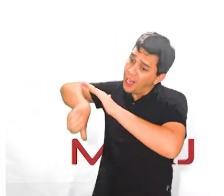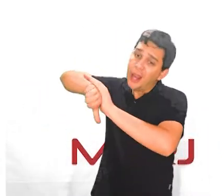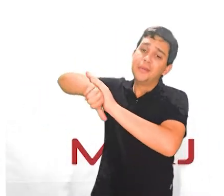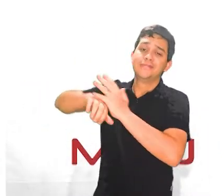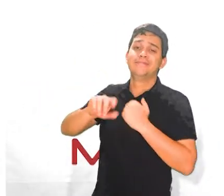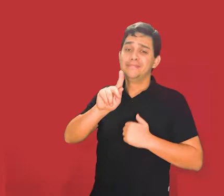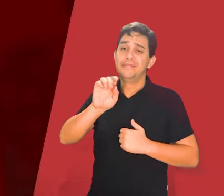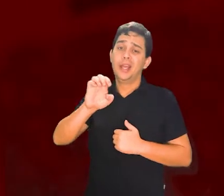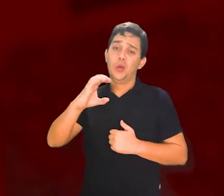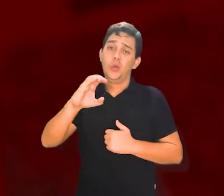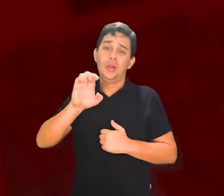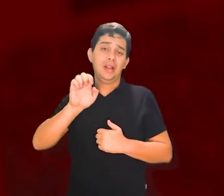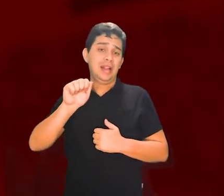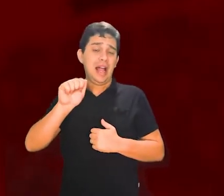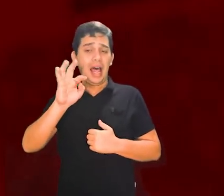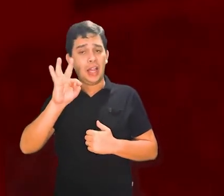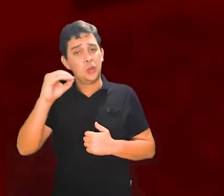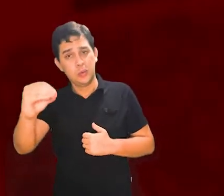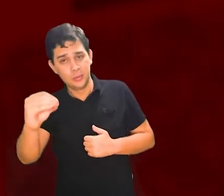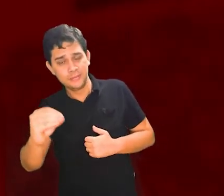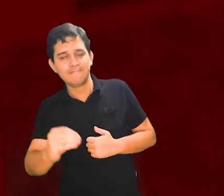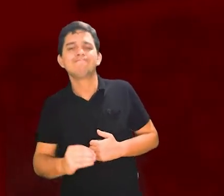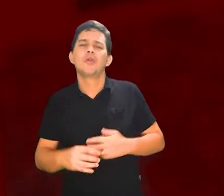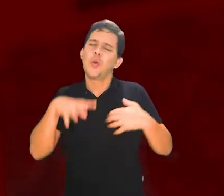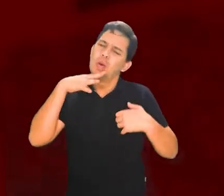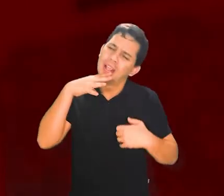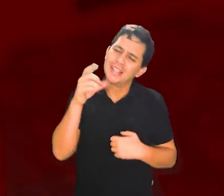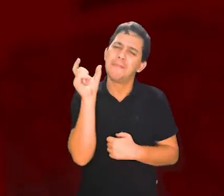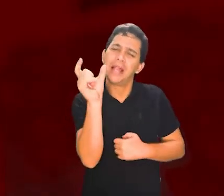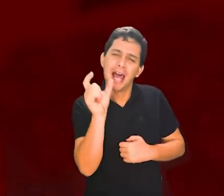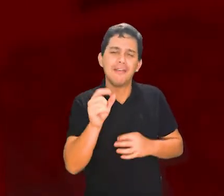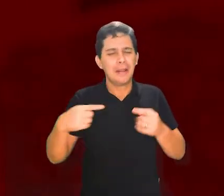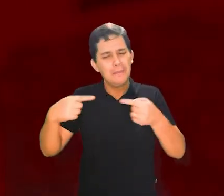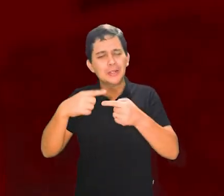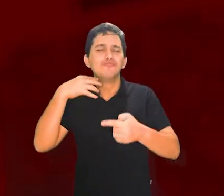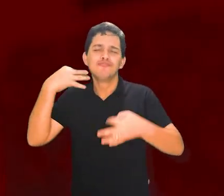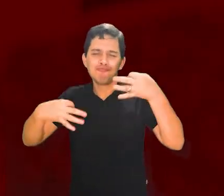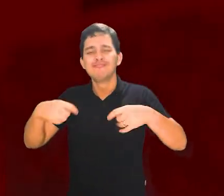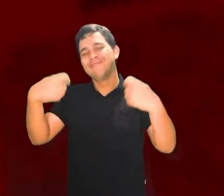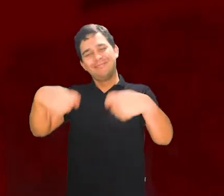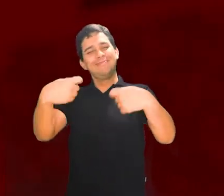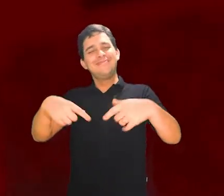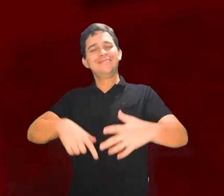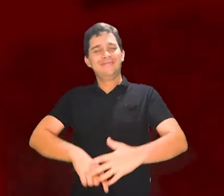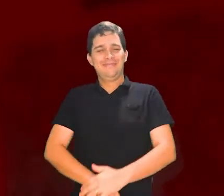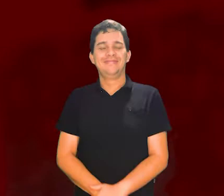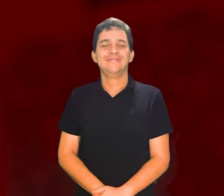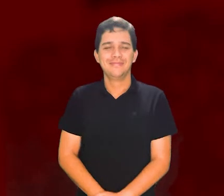ocupa. Conheça as expressões usadas no meio jurídico.